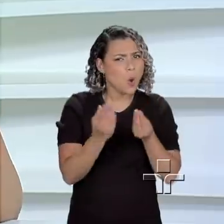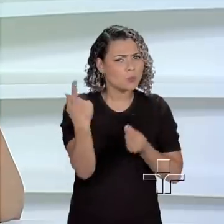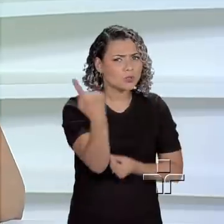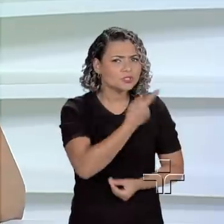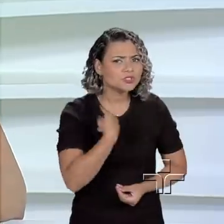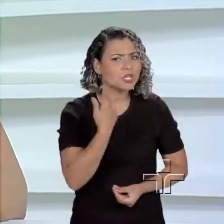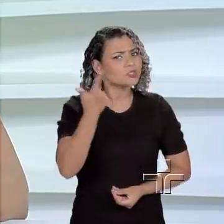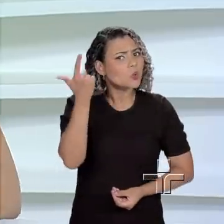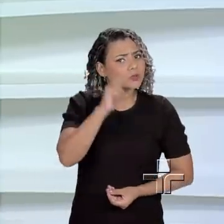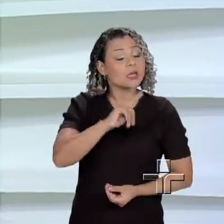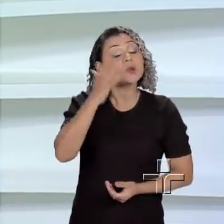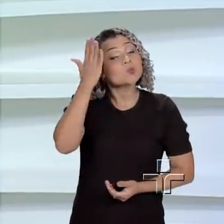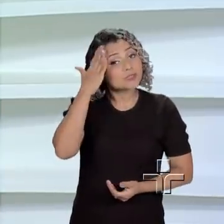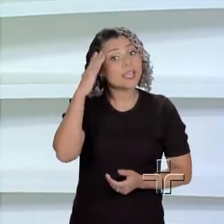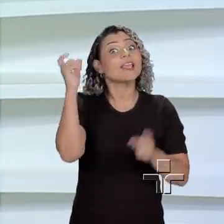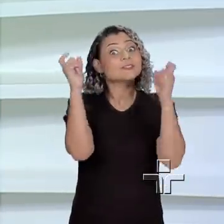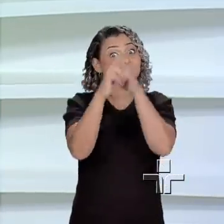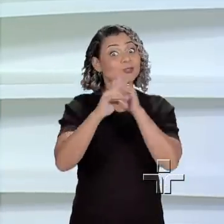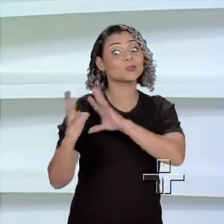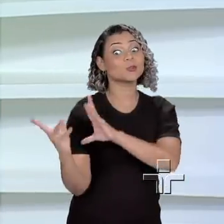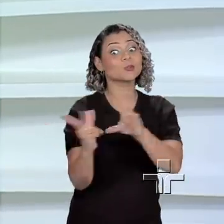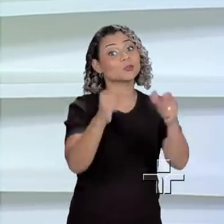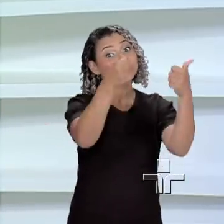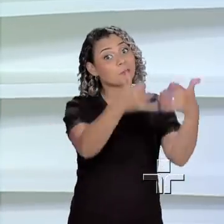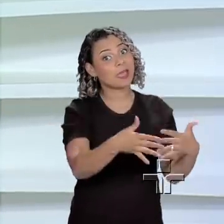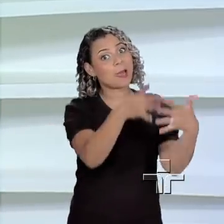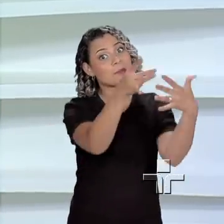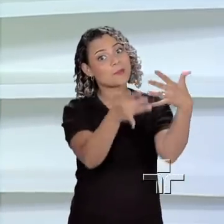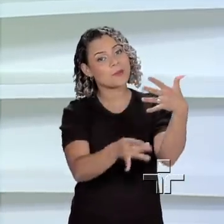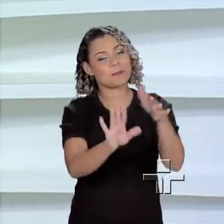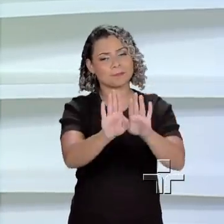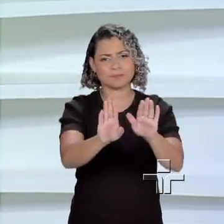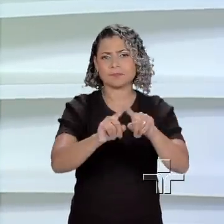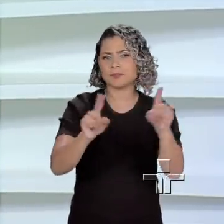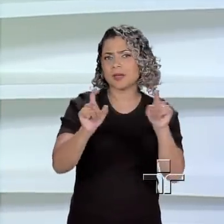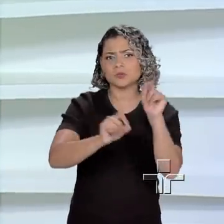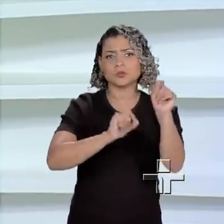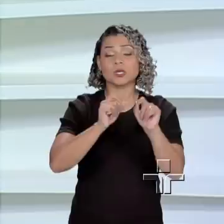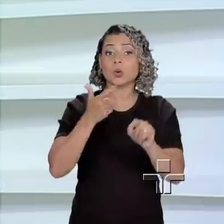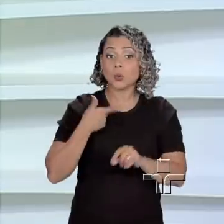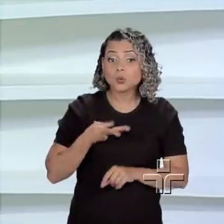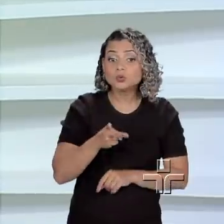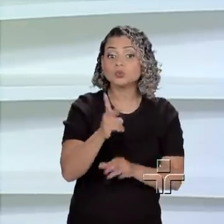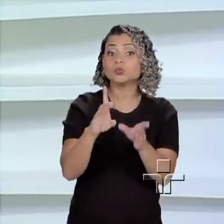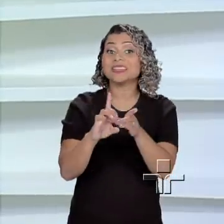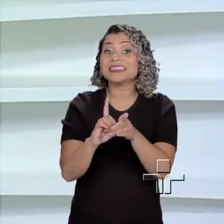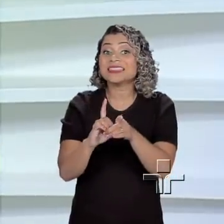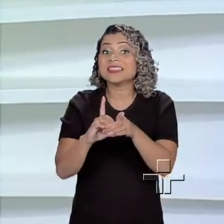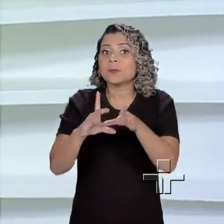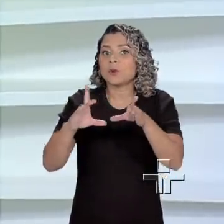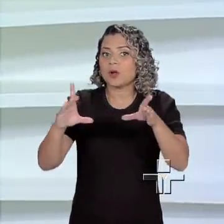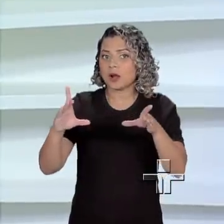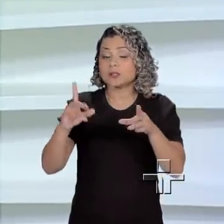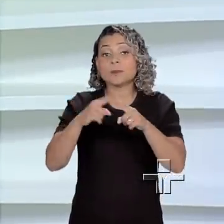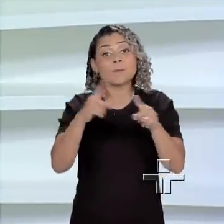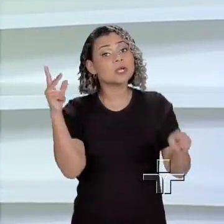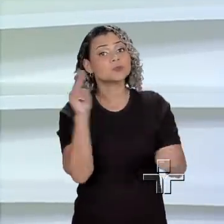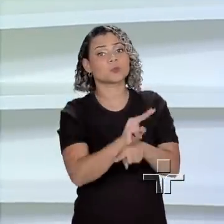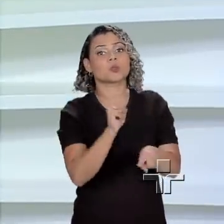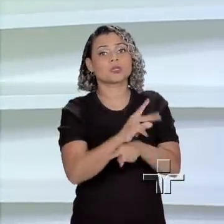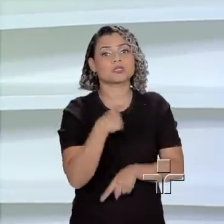sei que é difícil falar de todos eles, mas evoluir para um sistema que continue sendo democrático e proteja o que a